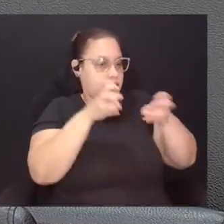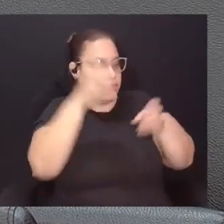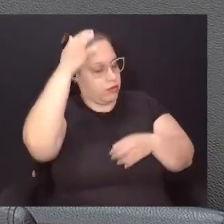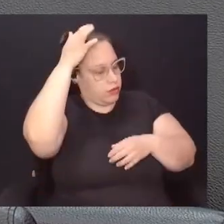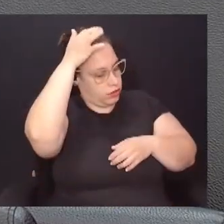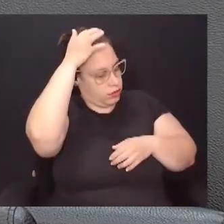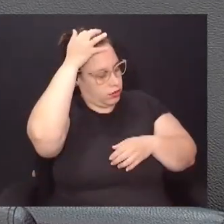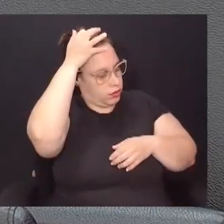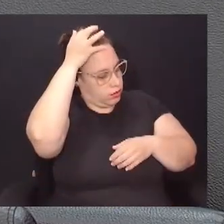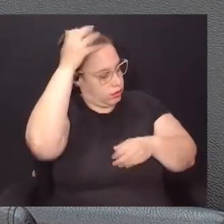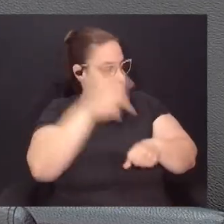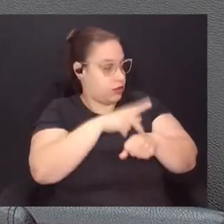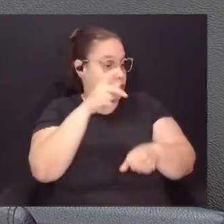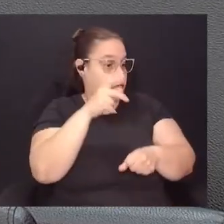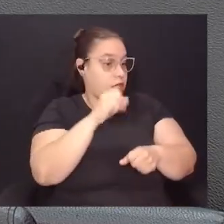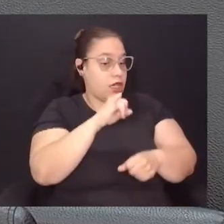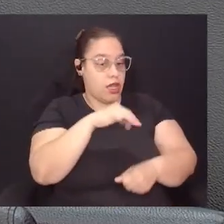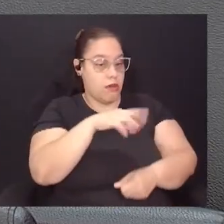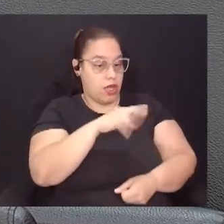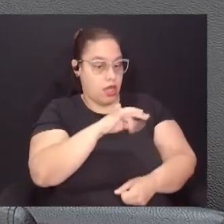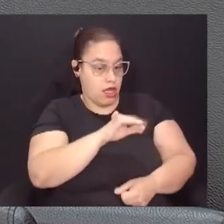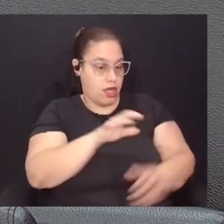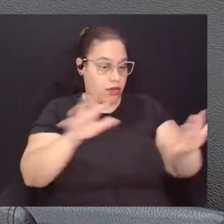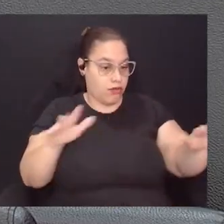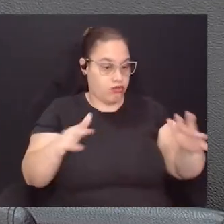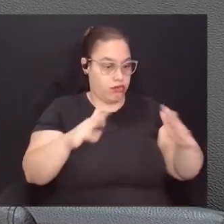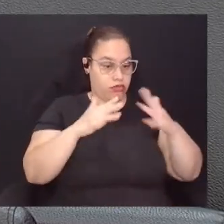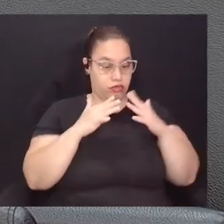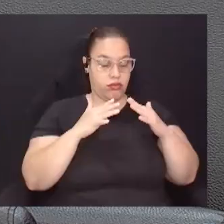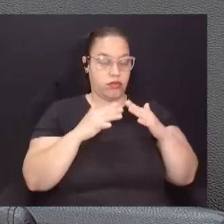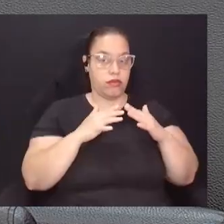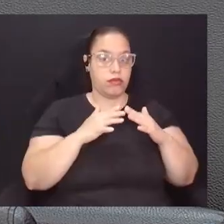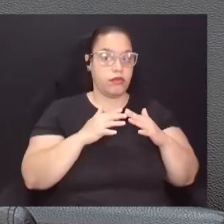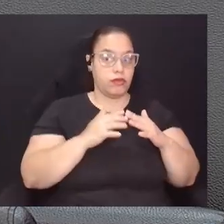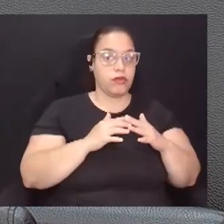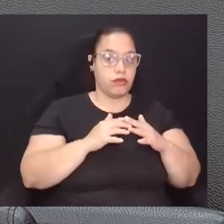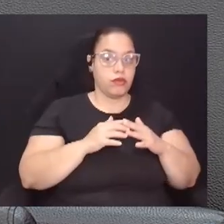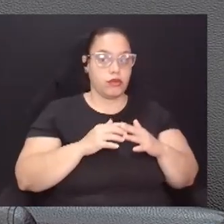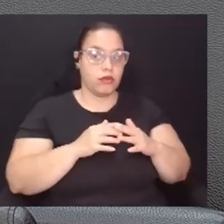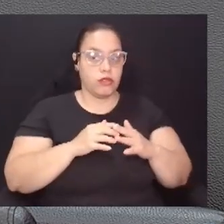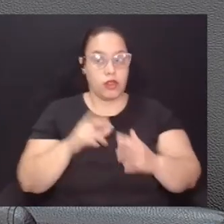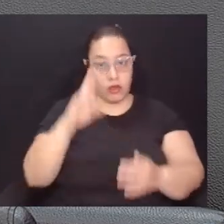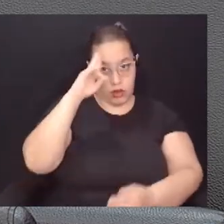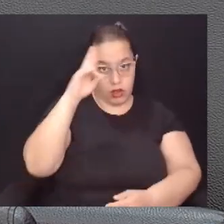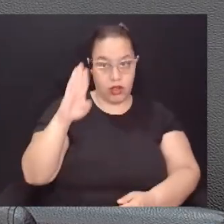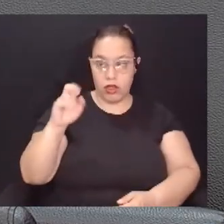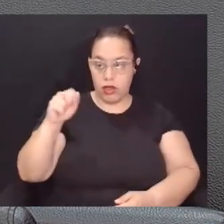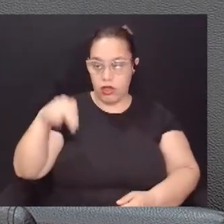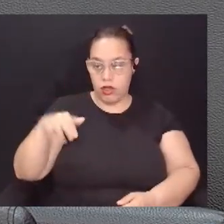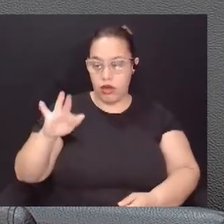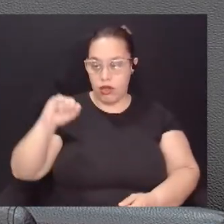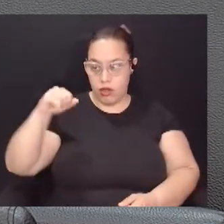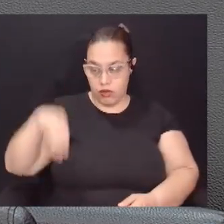reconhecida, né, como patrimônio histórico imaterial. Reúnem, né, assim como a do Senhor do Bonfim, né, lá